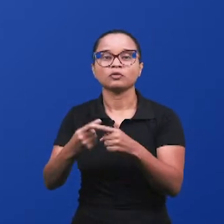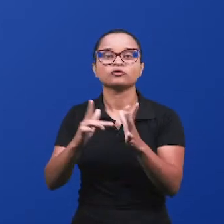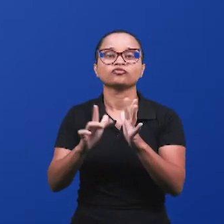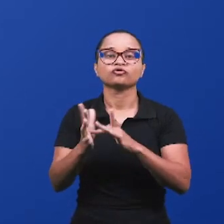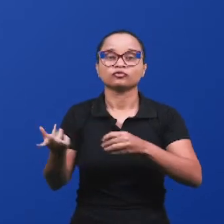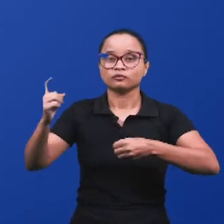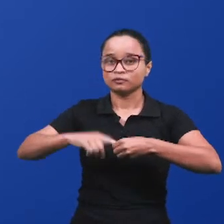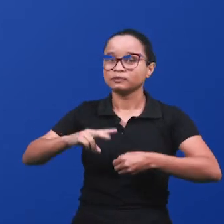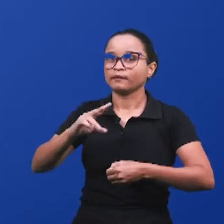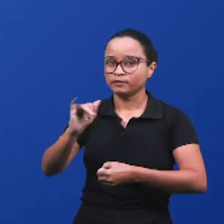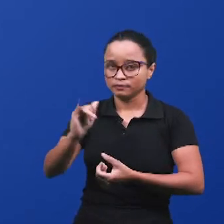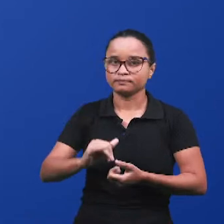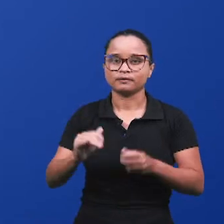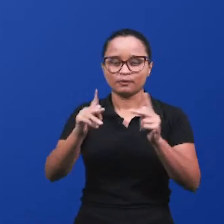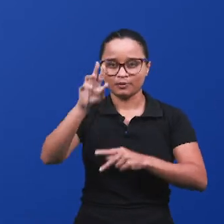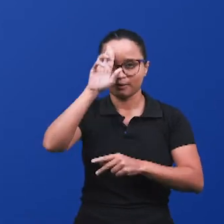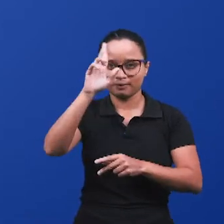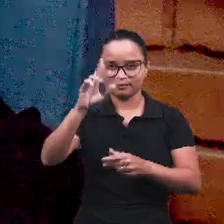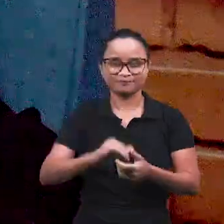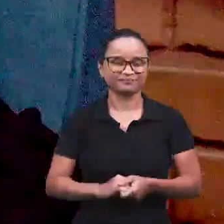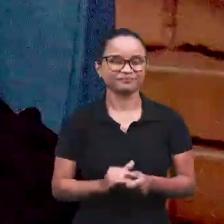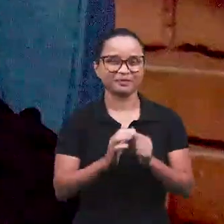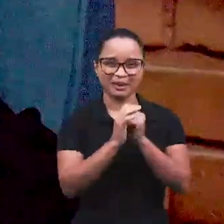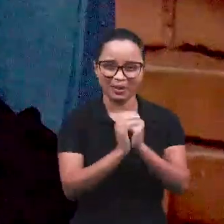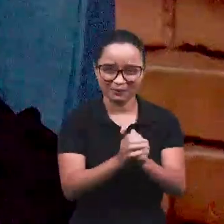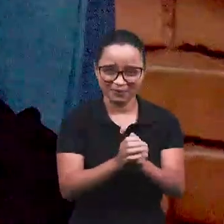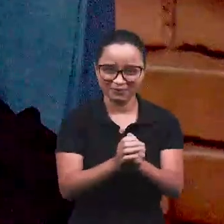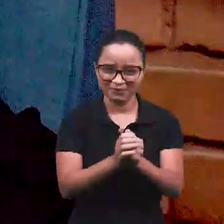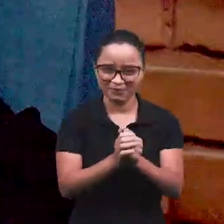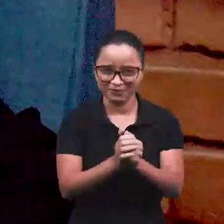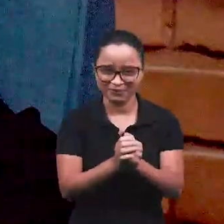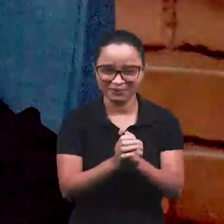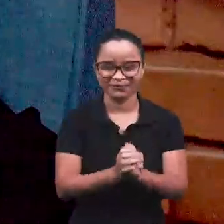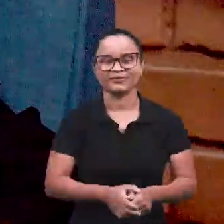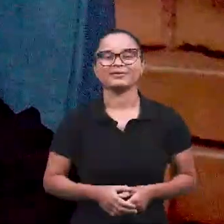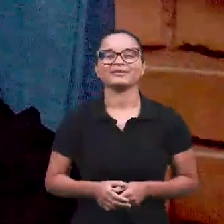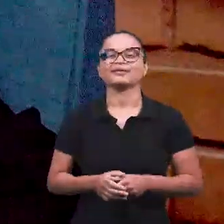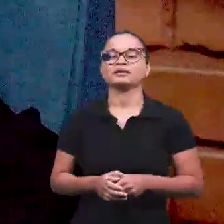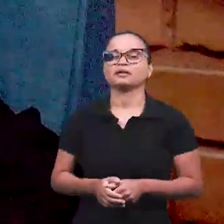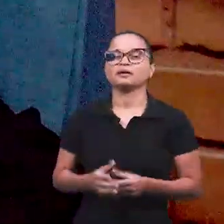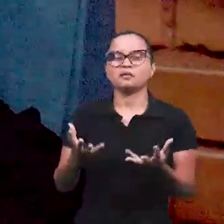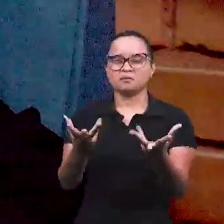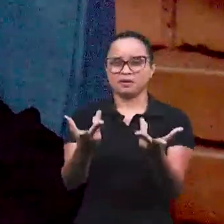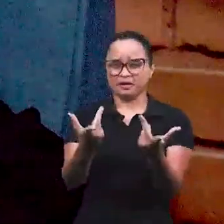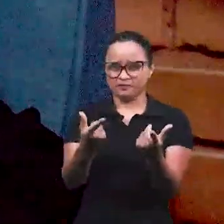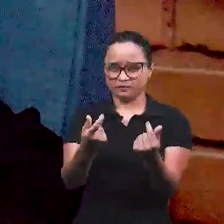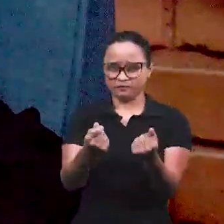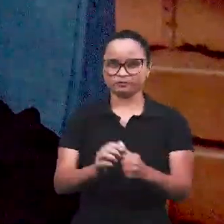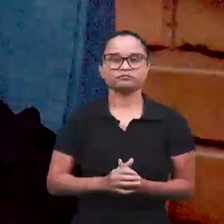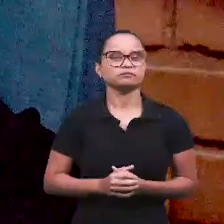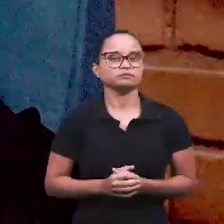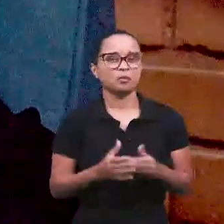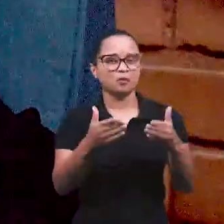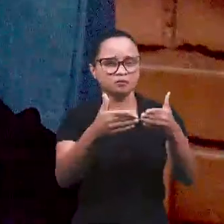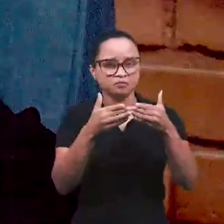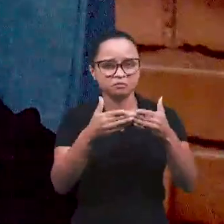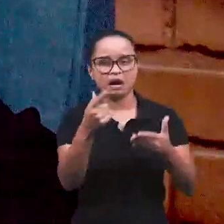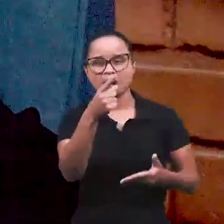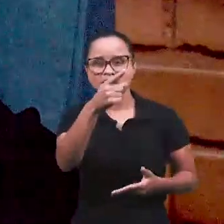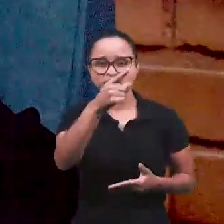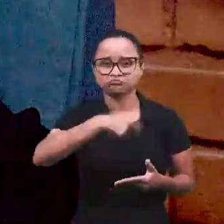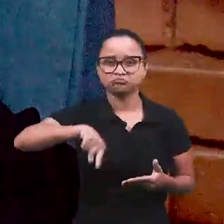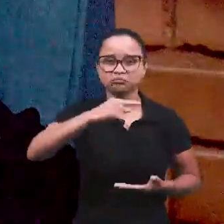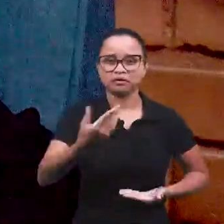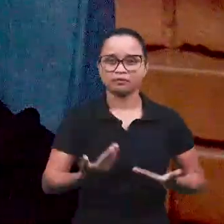porque Jesus está às portas. A paz do Senhor. Amém, Daniela, a paz do Senhor. Que maravilhoso o apelo, né, que você fez